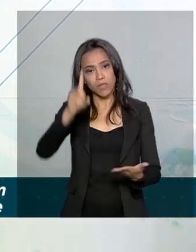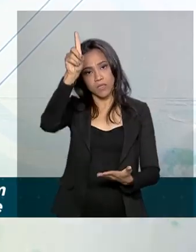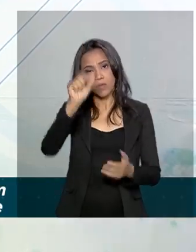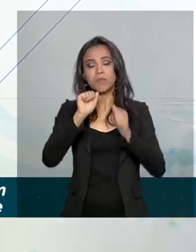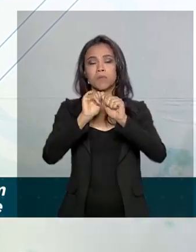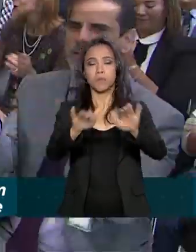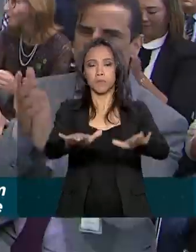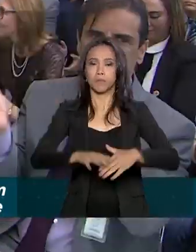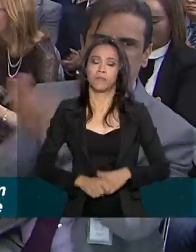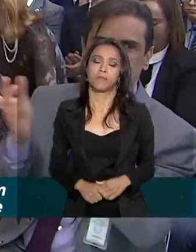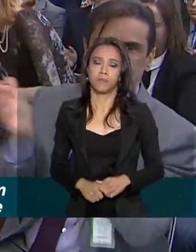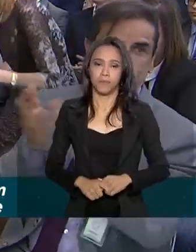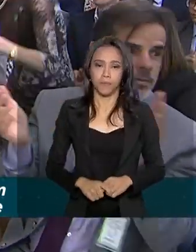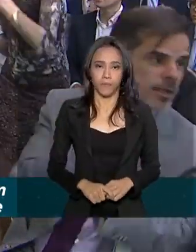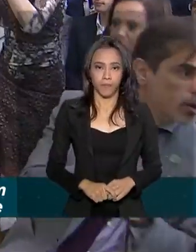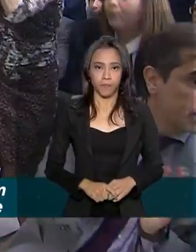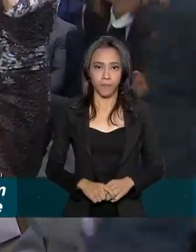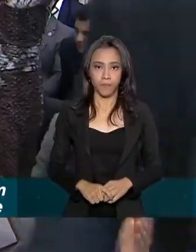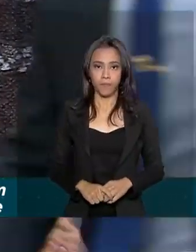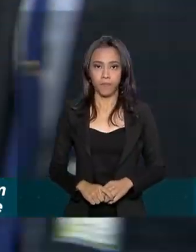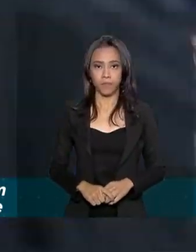abençoe.